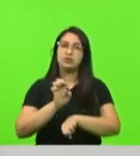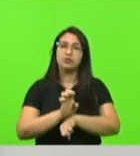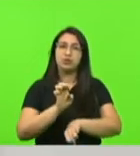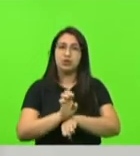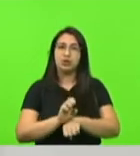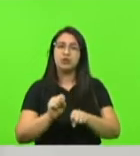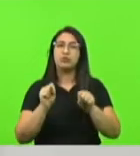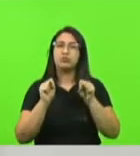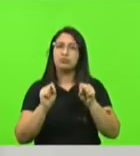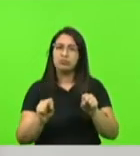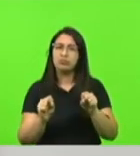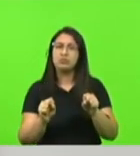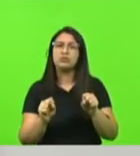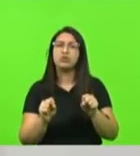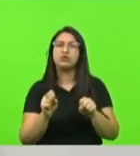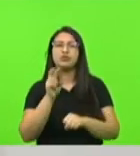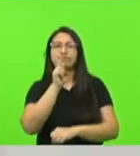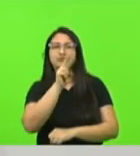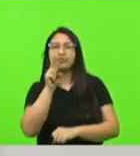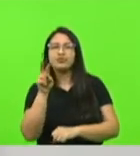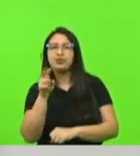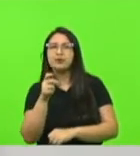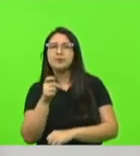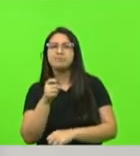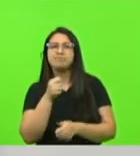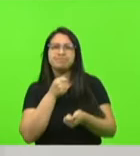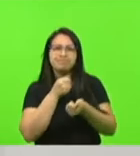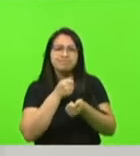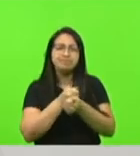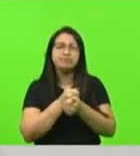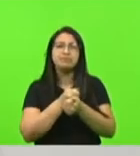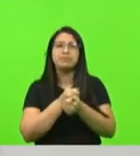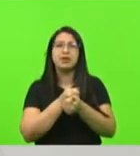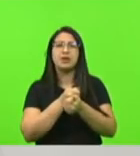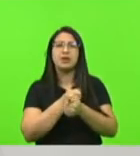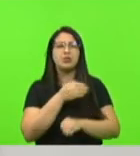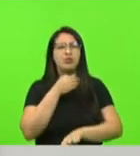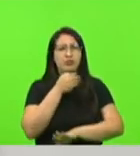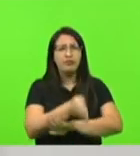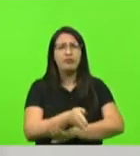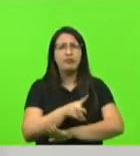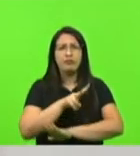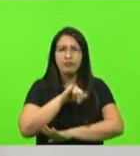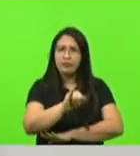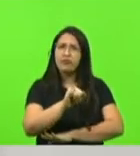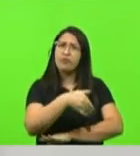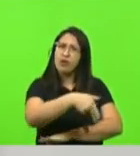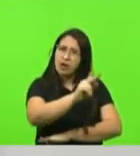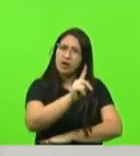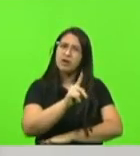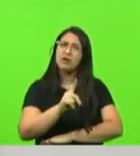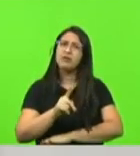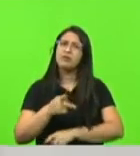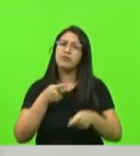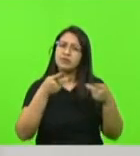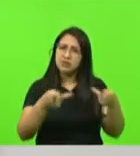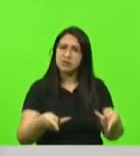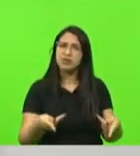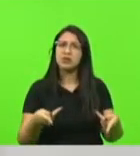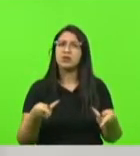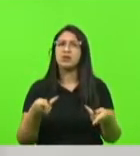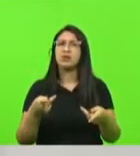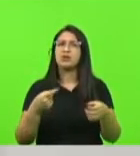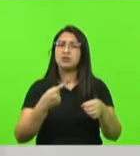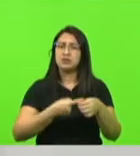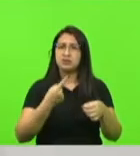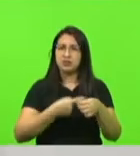ele conheça de perto essas pequenas cidades que tanto orgulham Santa Catarina, que tanto